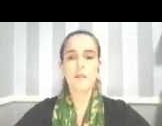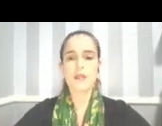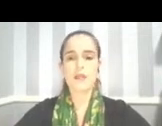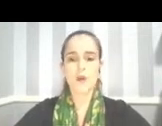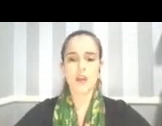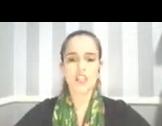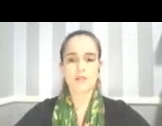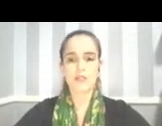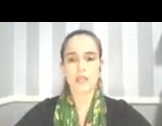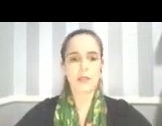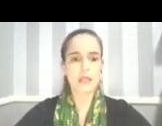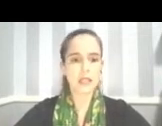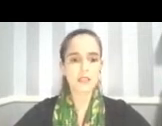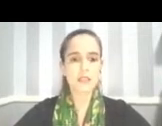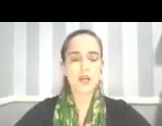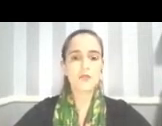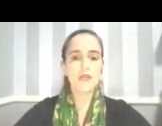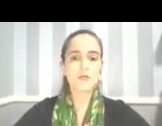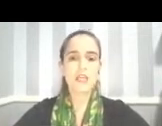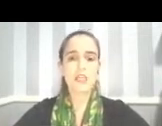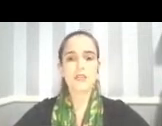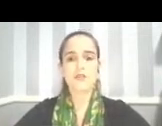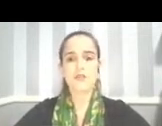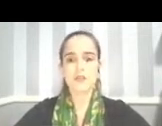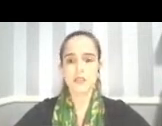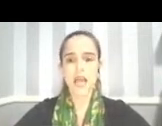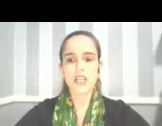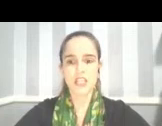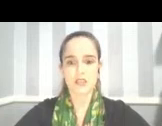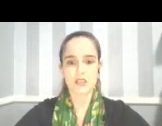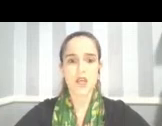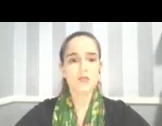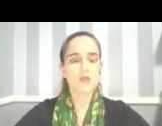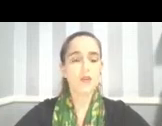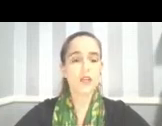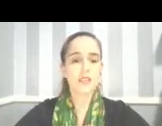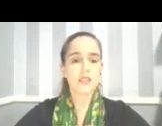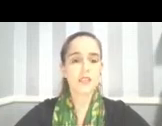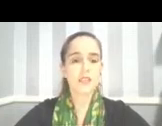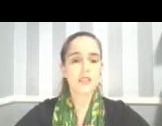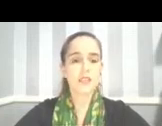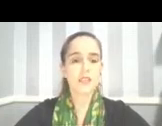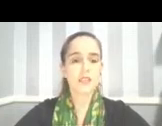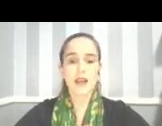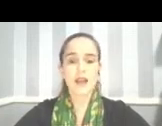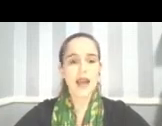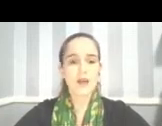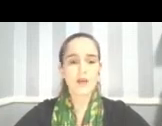O sangramento ele ocorre em jatos intermitentes, no mesmo ritmo das contrações cardíacas. Sua coloração é um